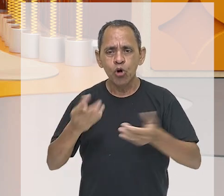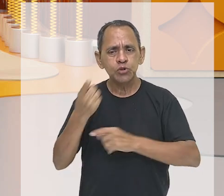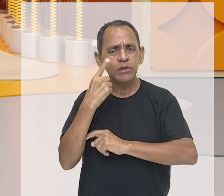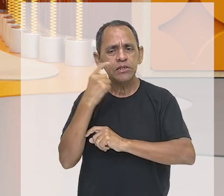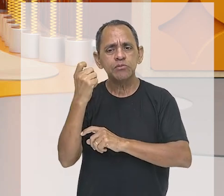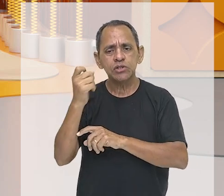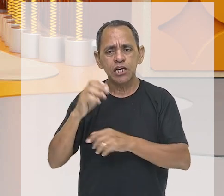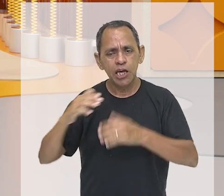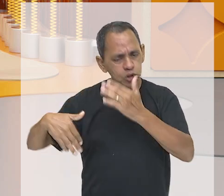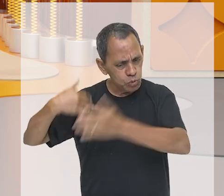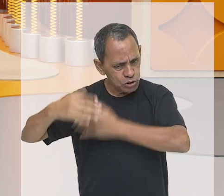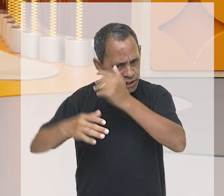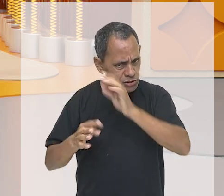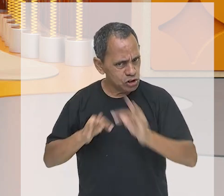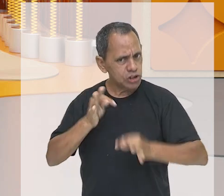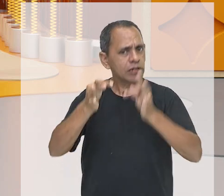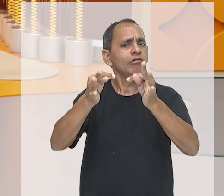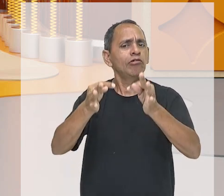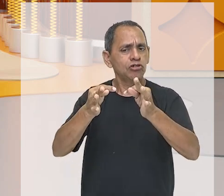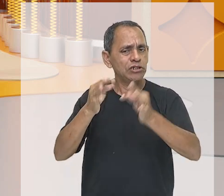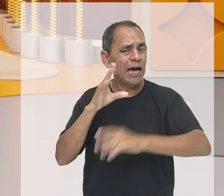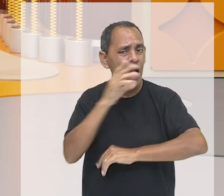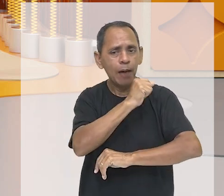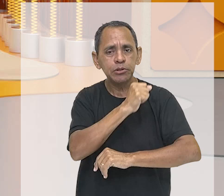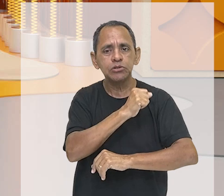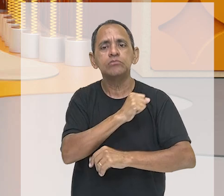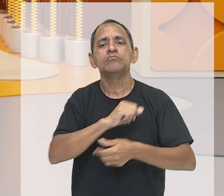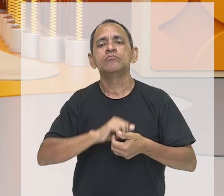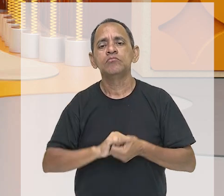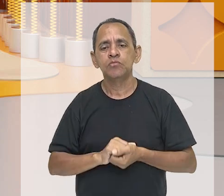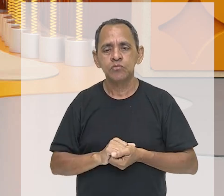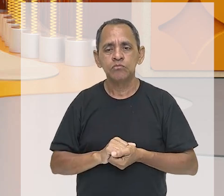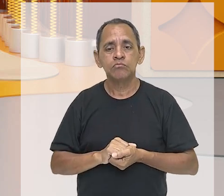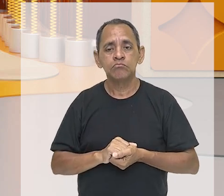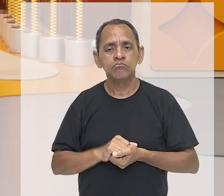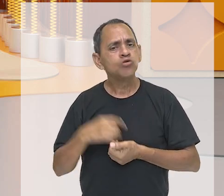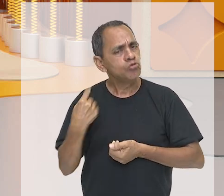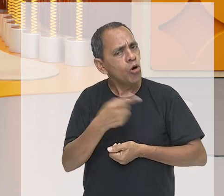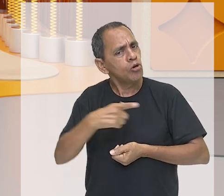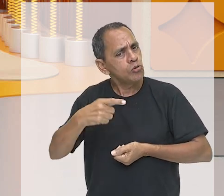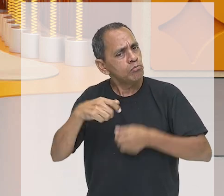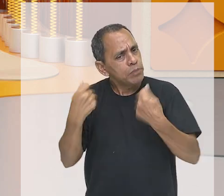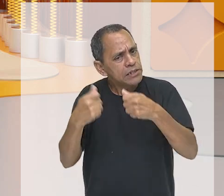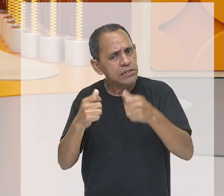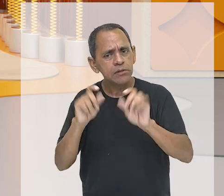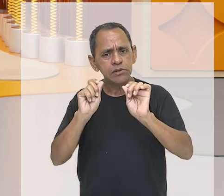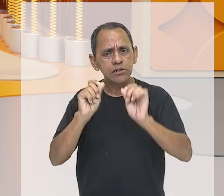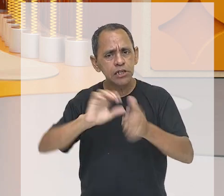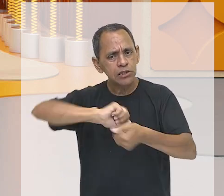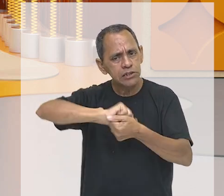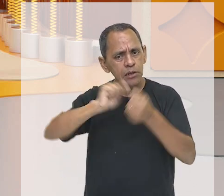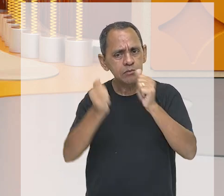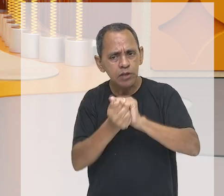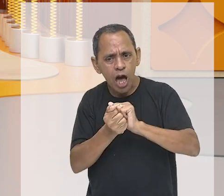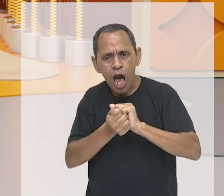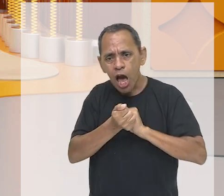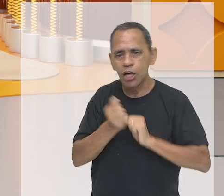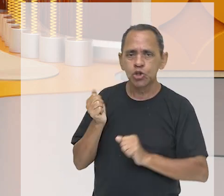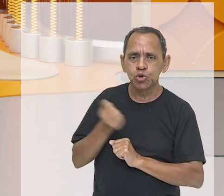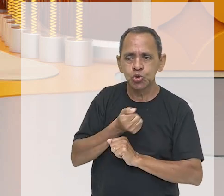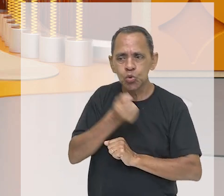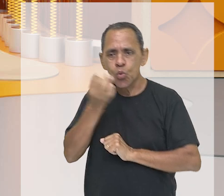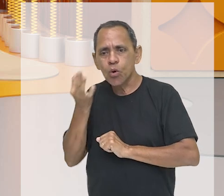de tecnologia, tudo muito rápido, nós vamos ter que nos adaptar aí e também qualificar cada vez mais.